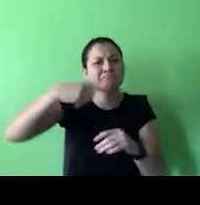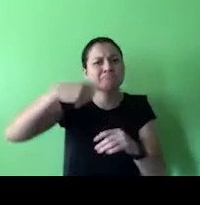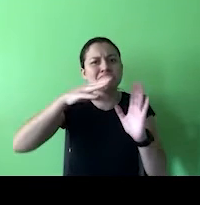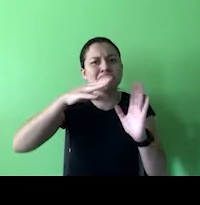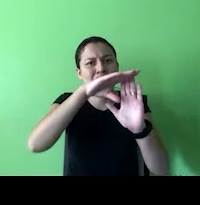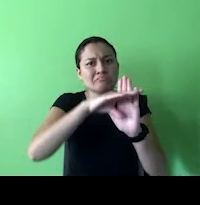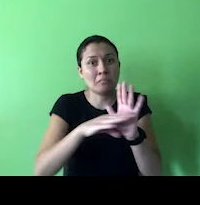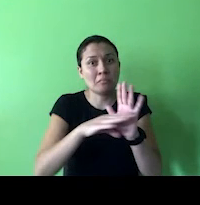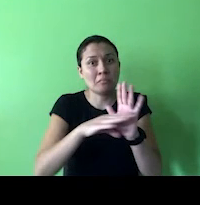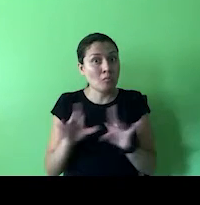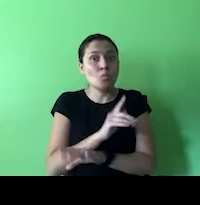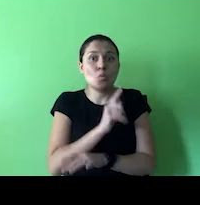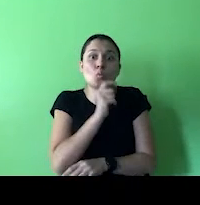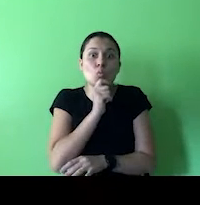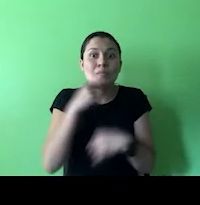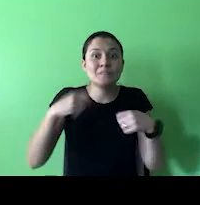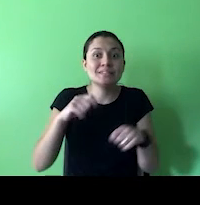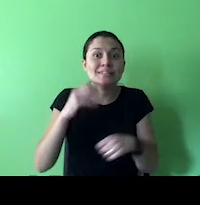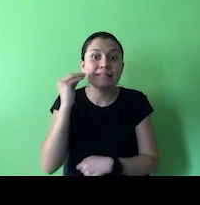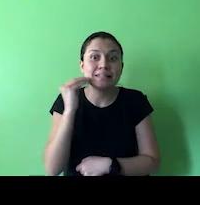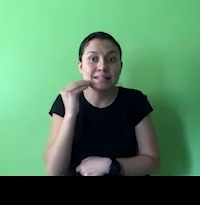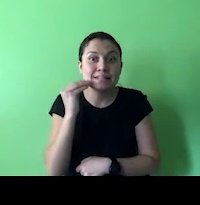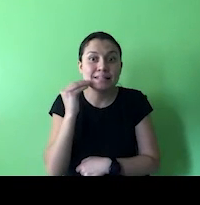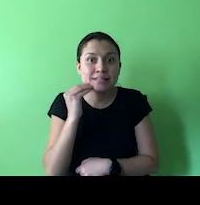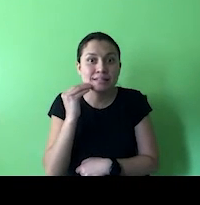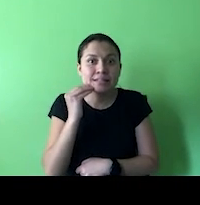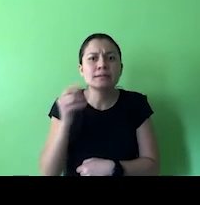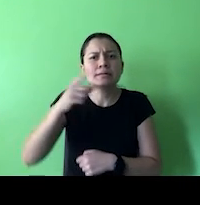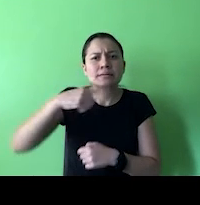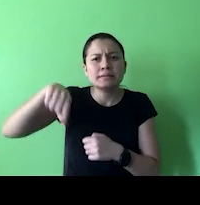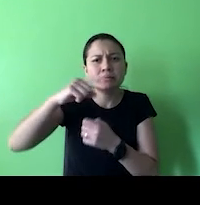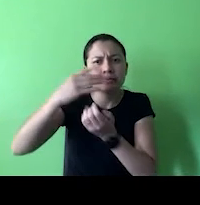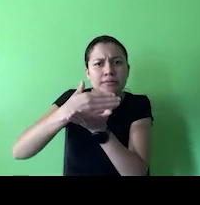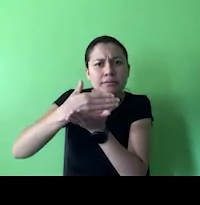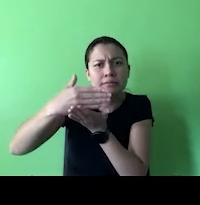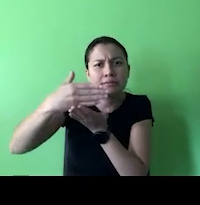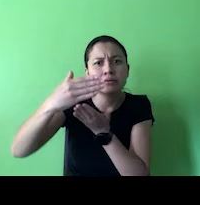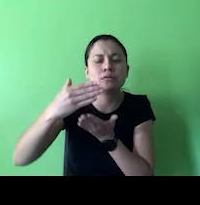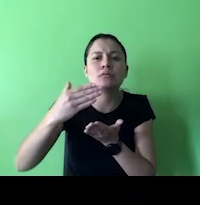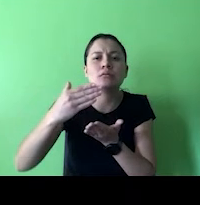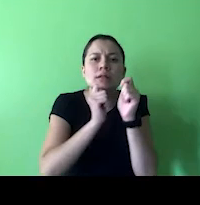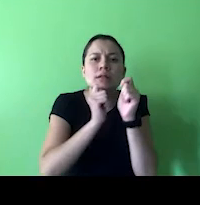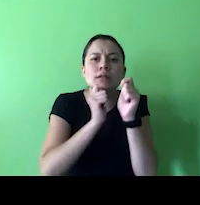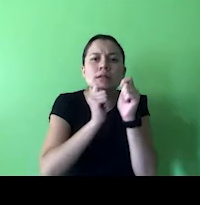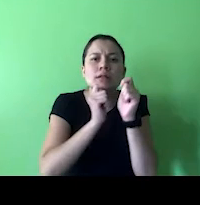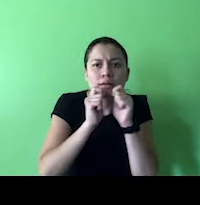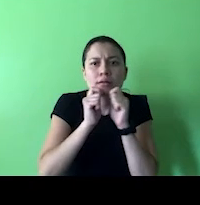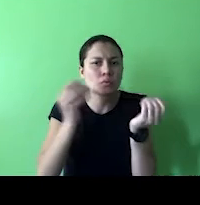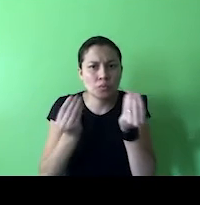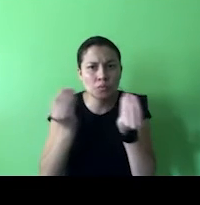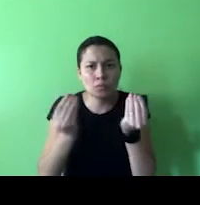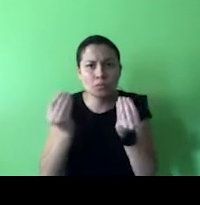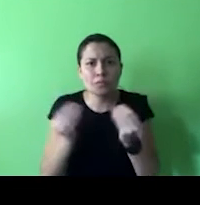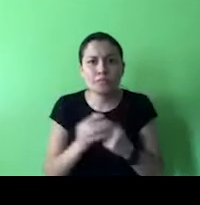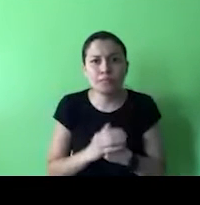A gente precisa testar, né? Então, antes da gente de fato iniciar as rodadas de entrevistas, a gente realizou sessões